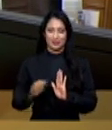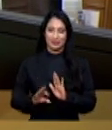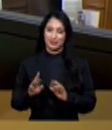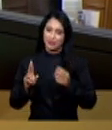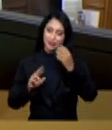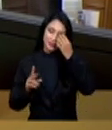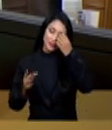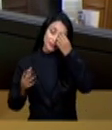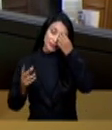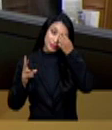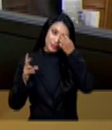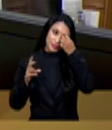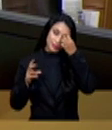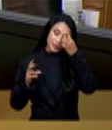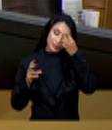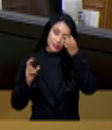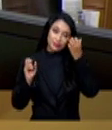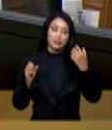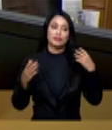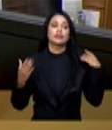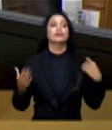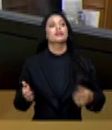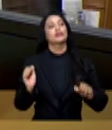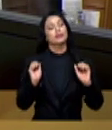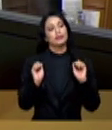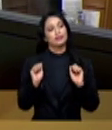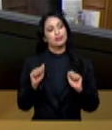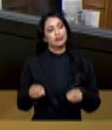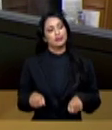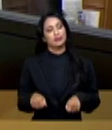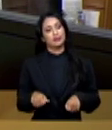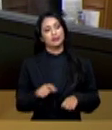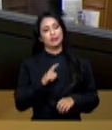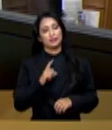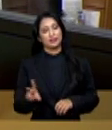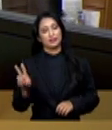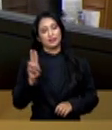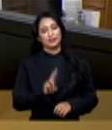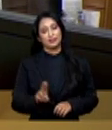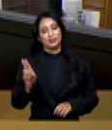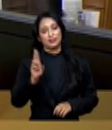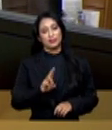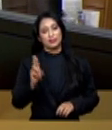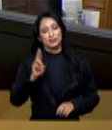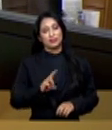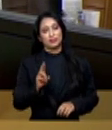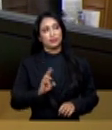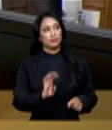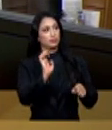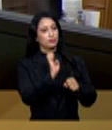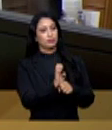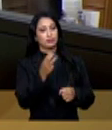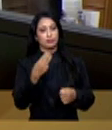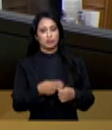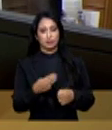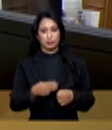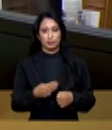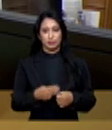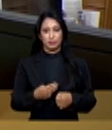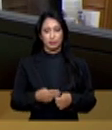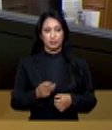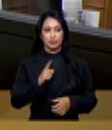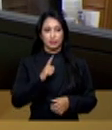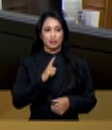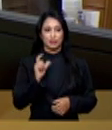disso que se trata é que diante da possibilidade de utilização pelos entes municipais de